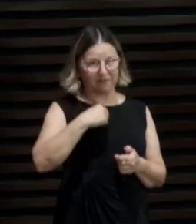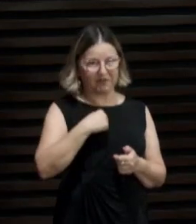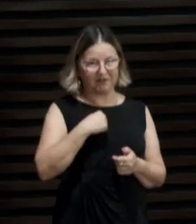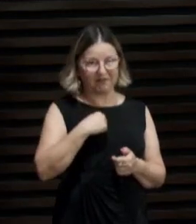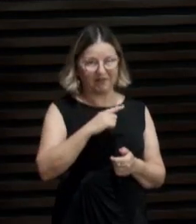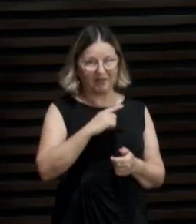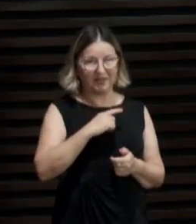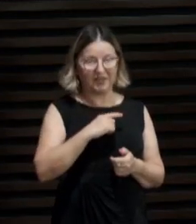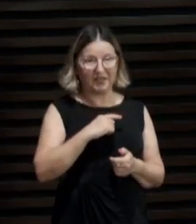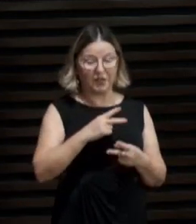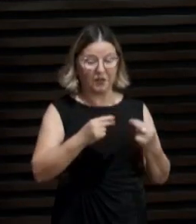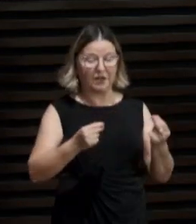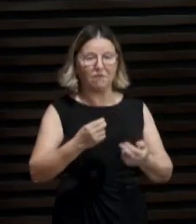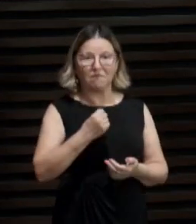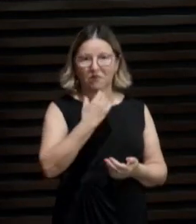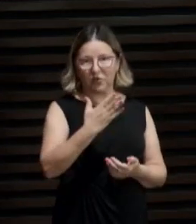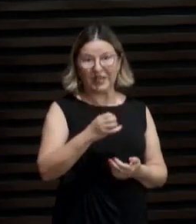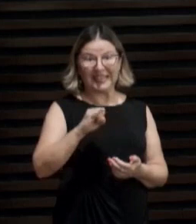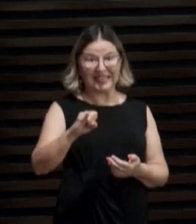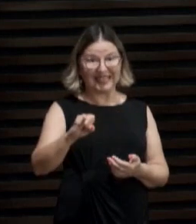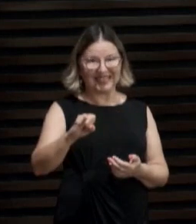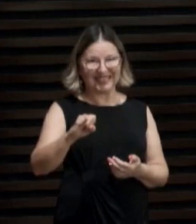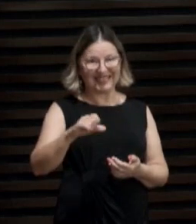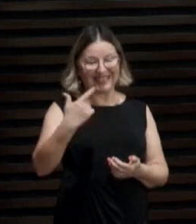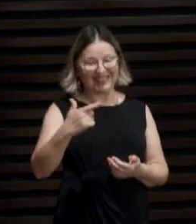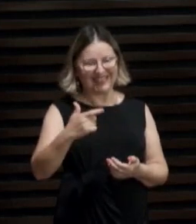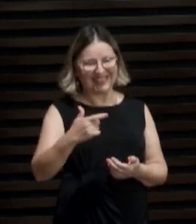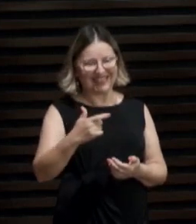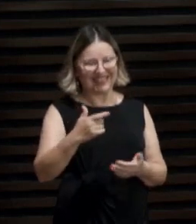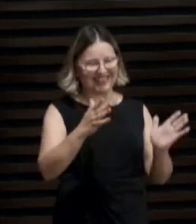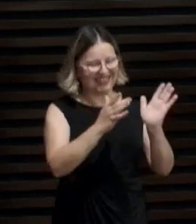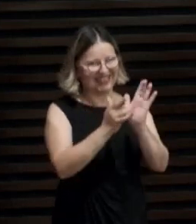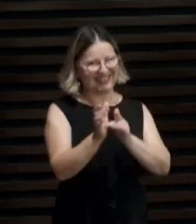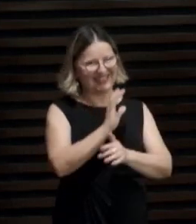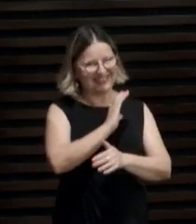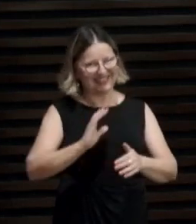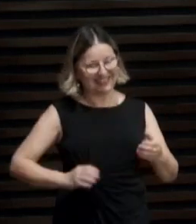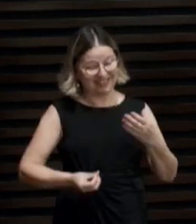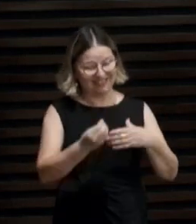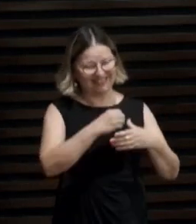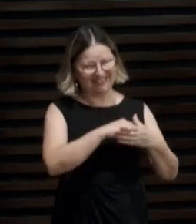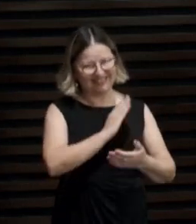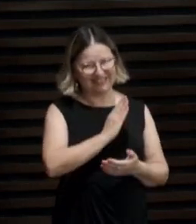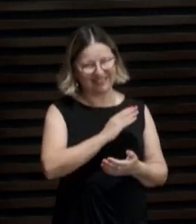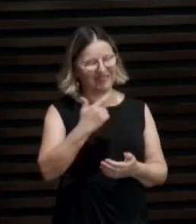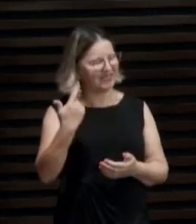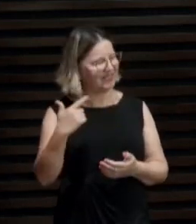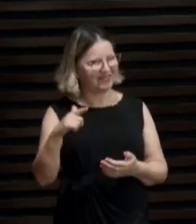bom, se nós não temos a Jesus Cristo no nosso coração. Não há.